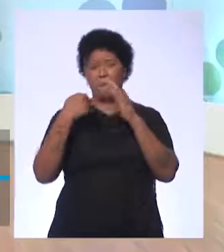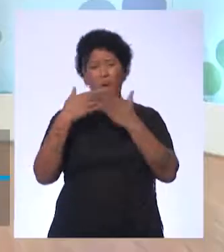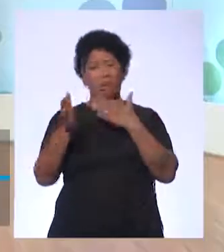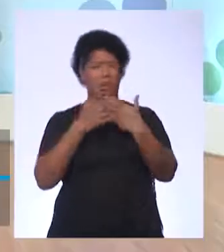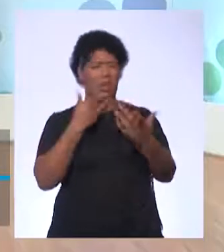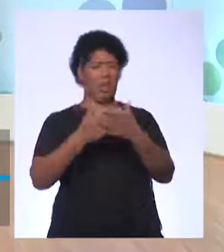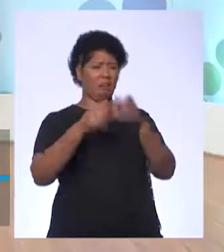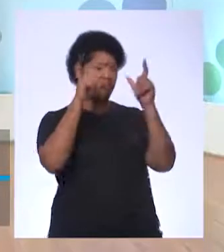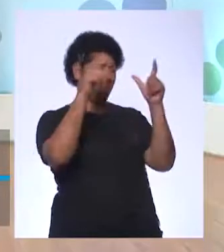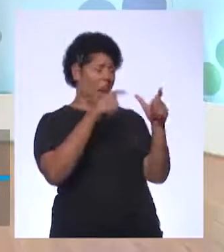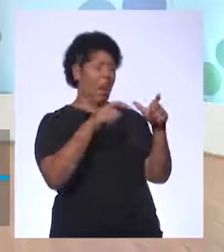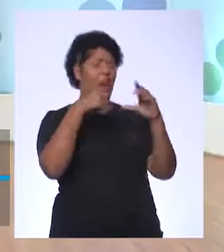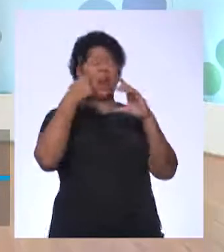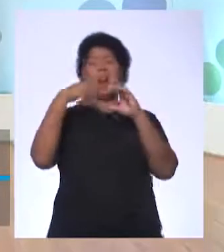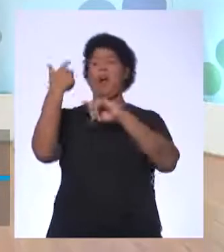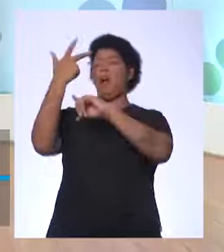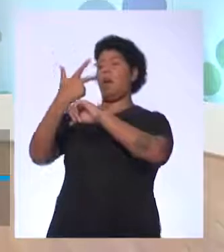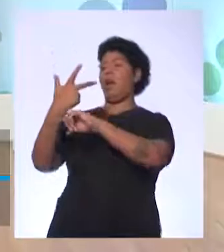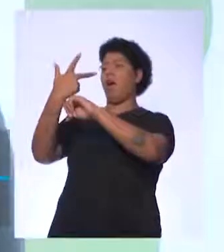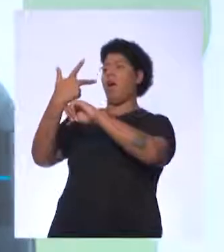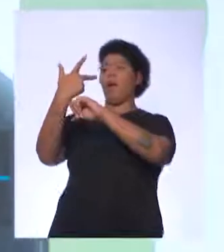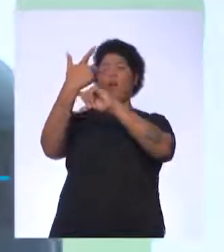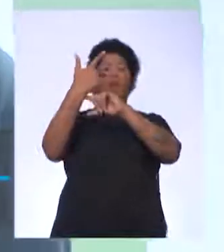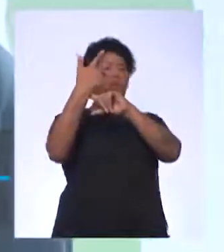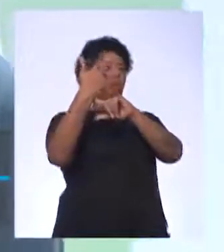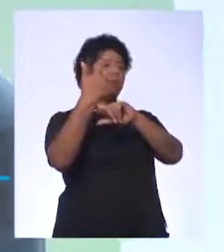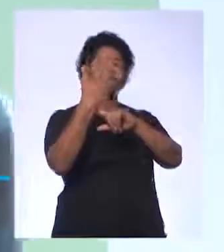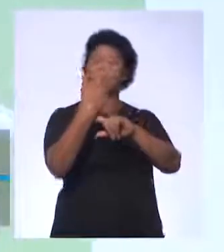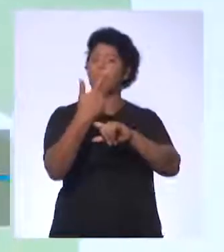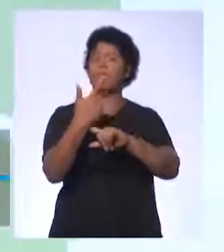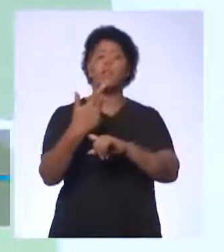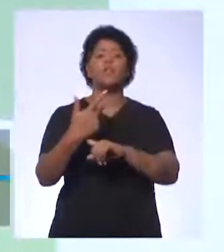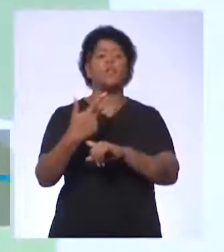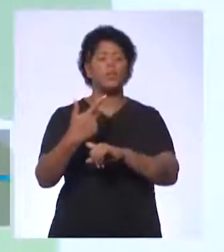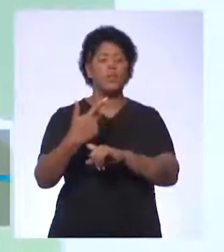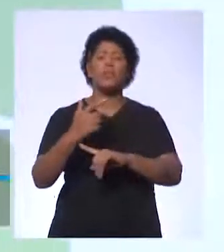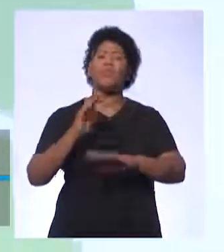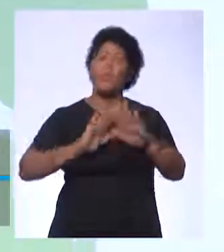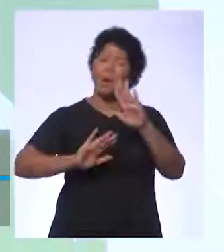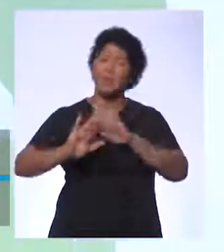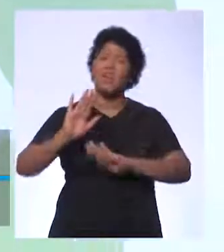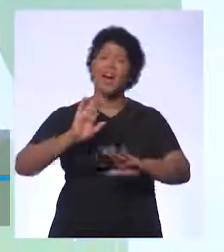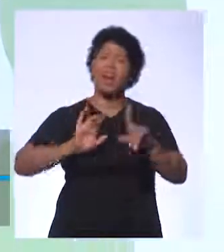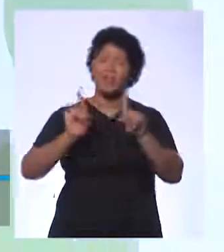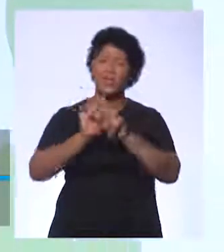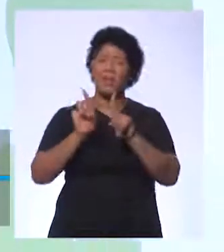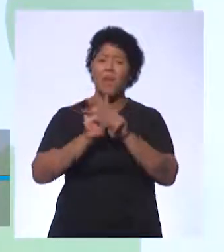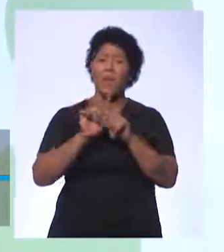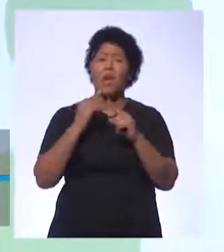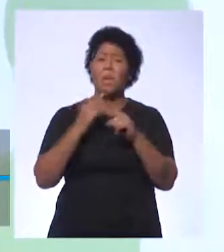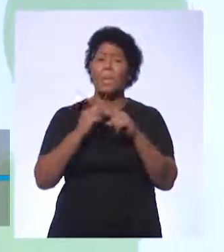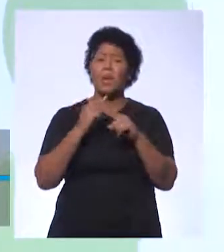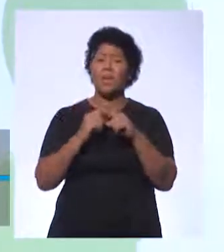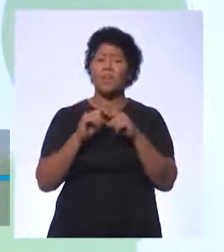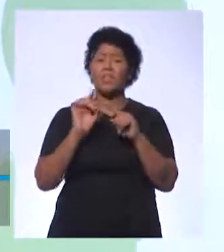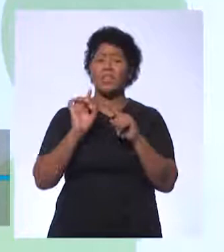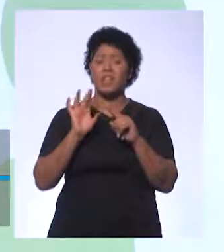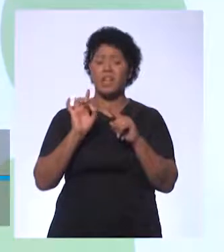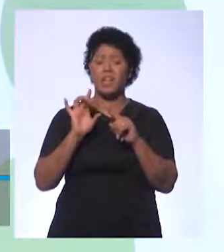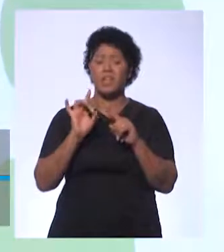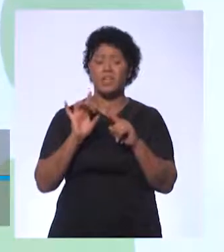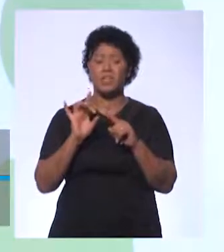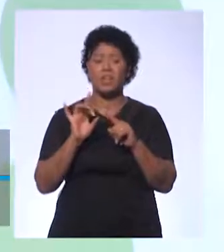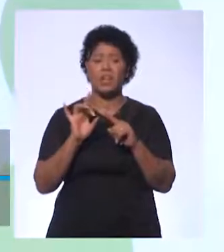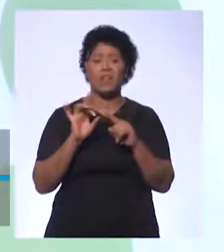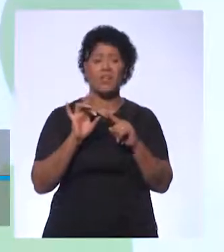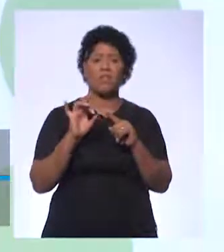lugar, professor Mauro? Com certeza não. Evitar ambientes com muitos ruídos, né? Porque você quer transmitir a mensagem, não quer que outras interferências atrapalhem,